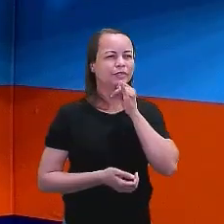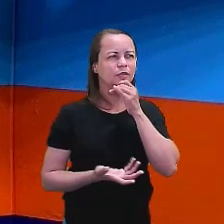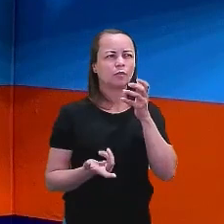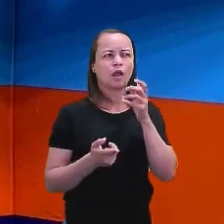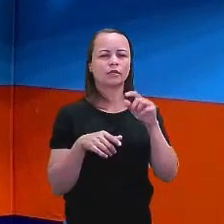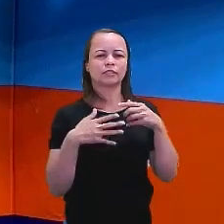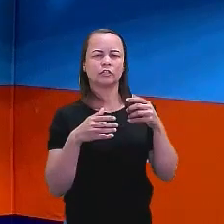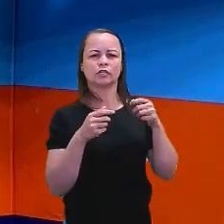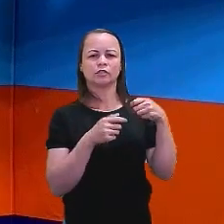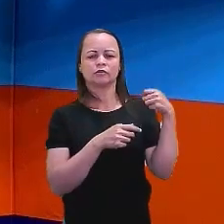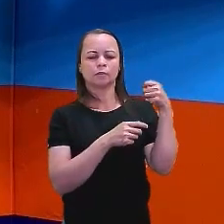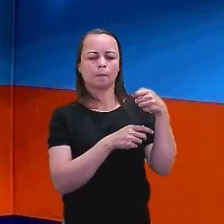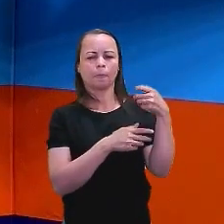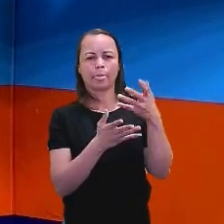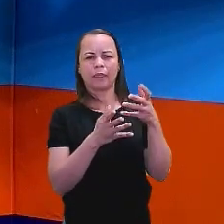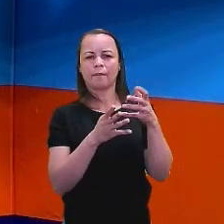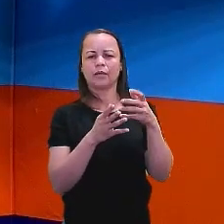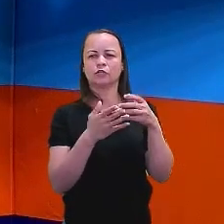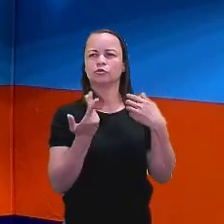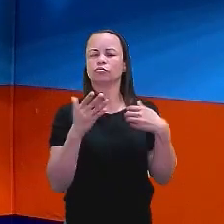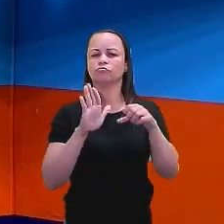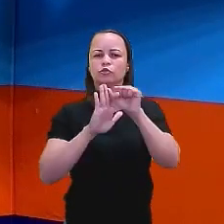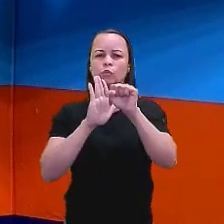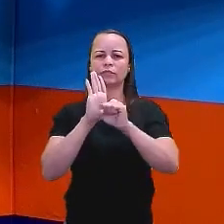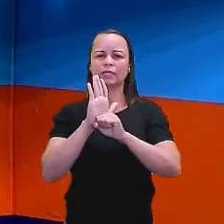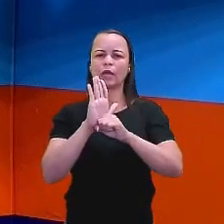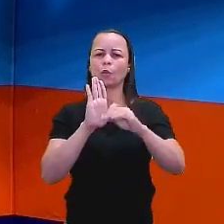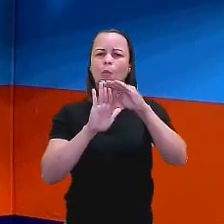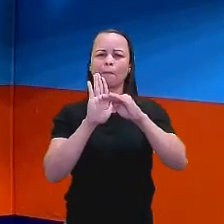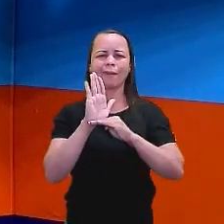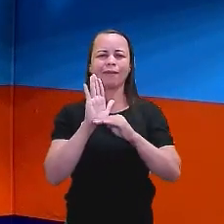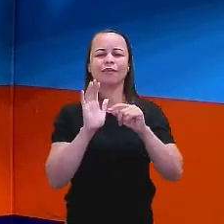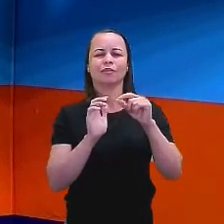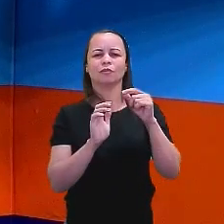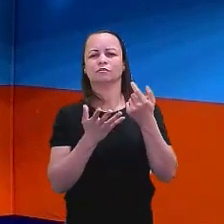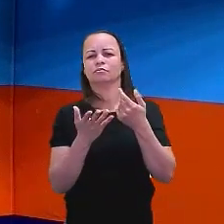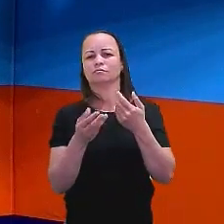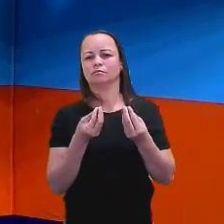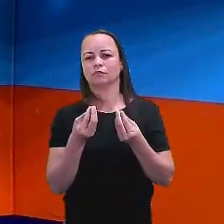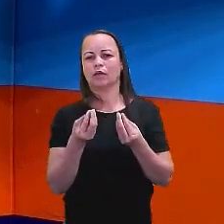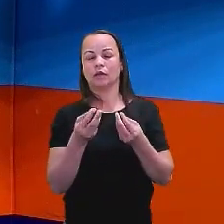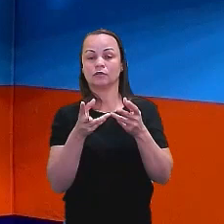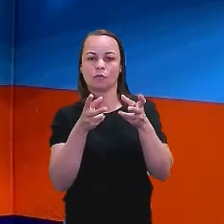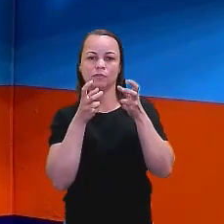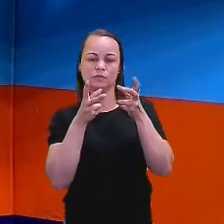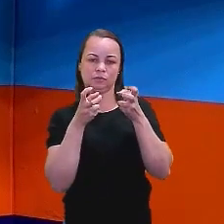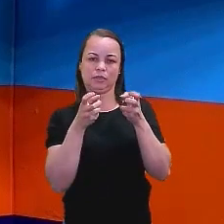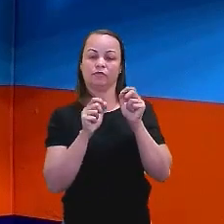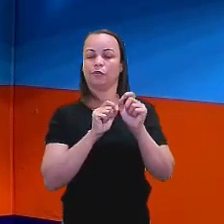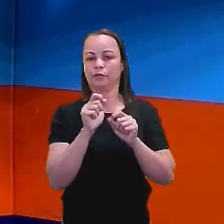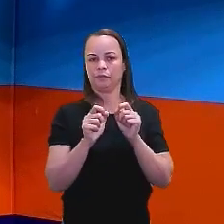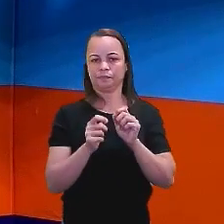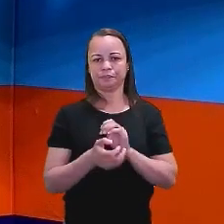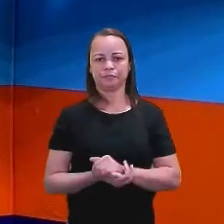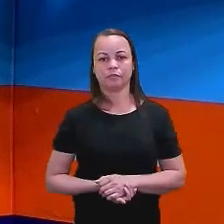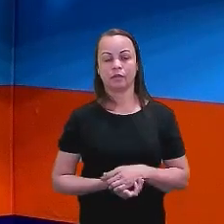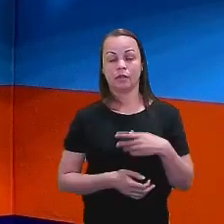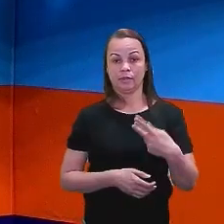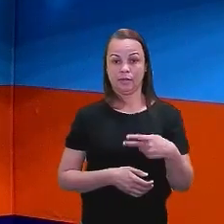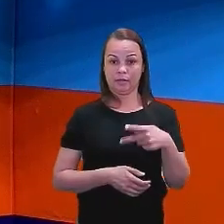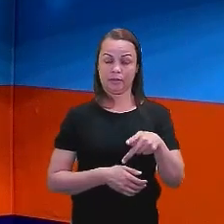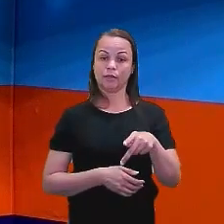a menos de um século atrás, a gente vai observar que aqui na